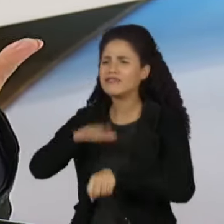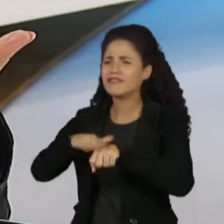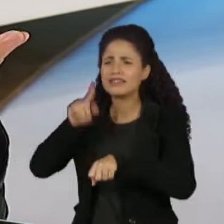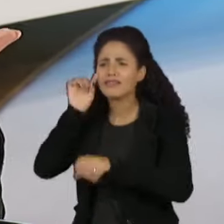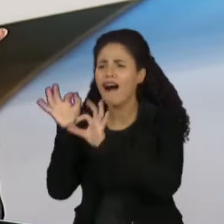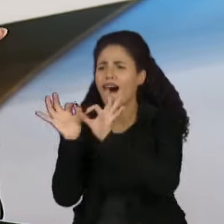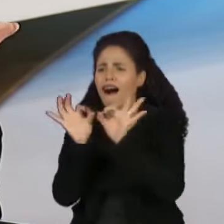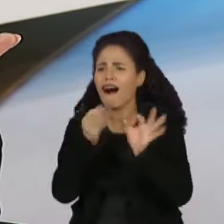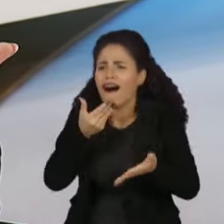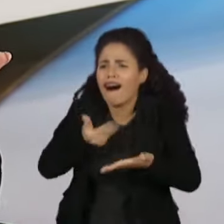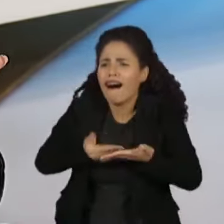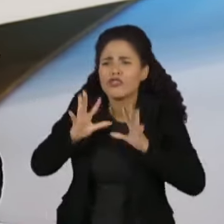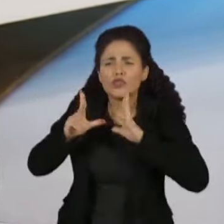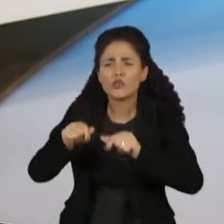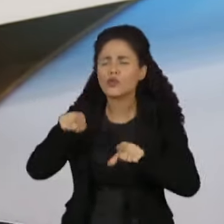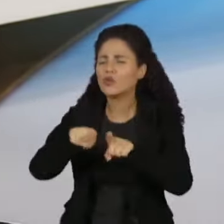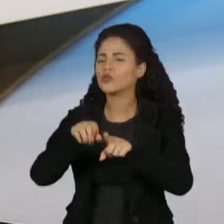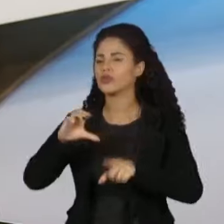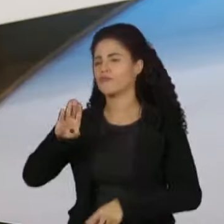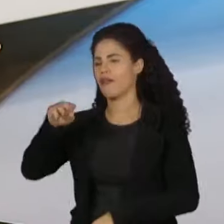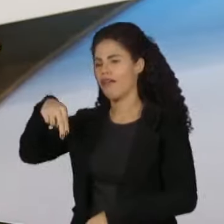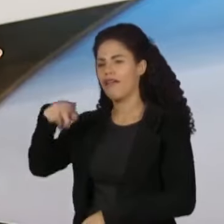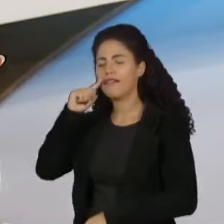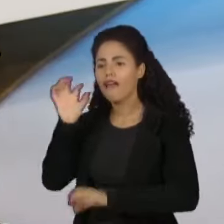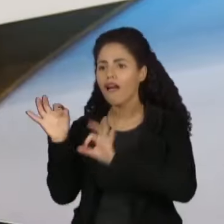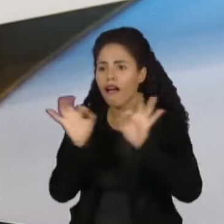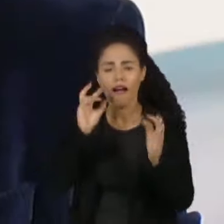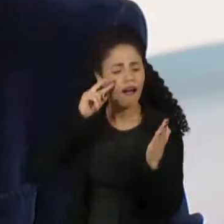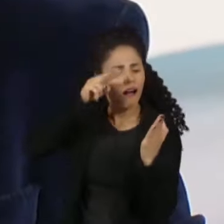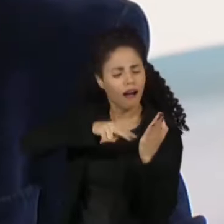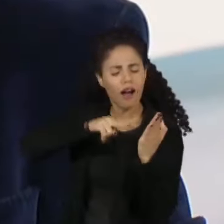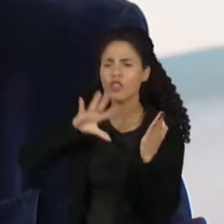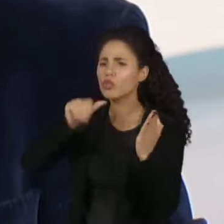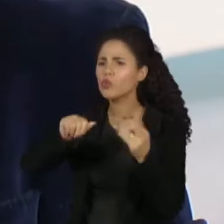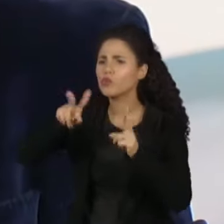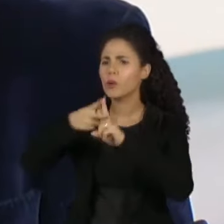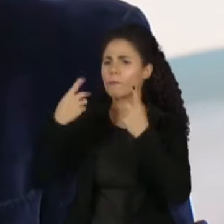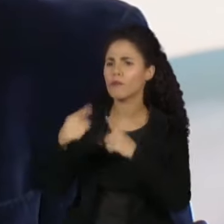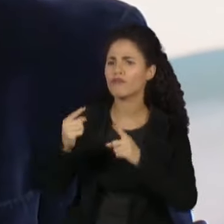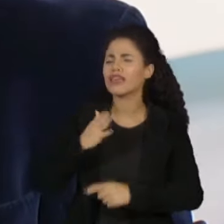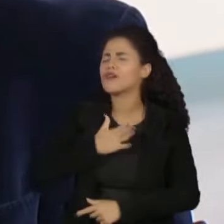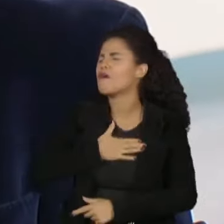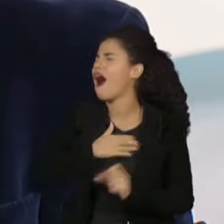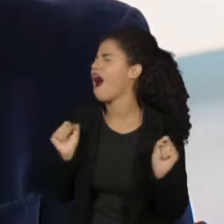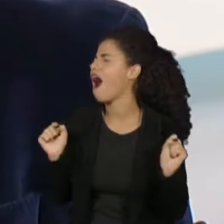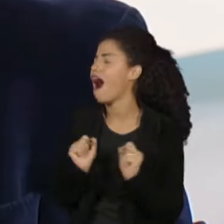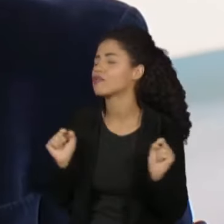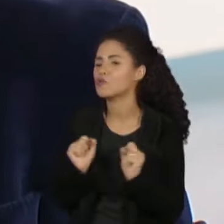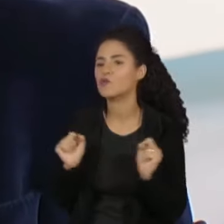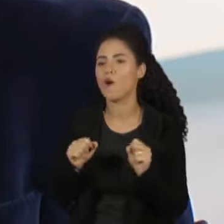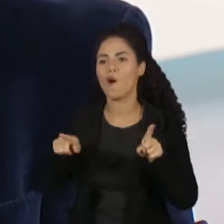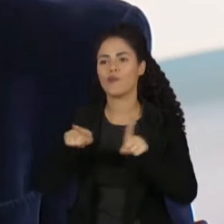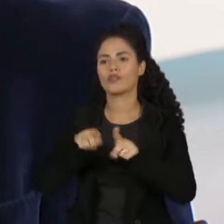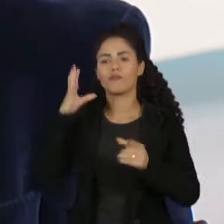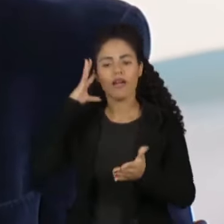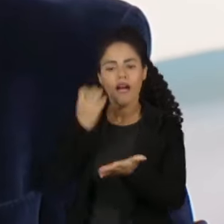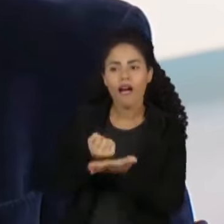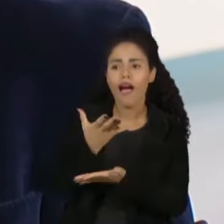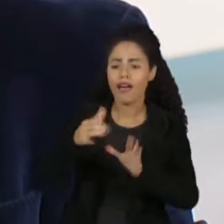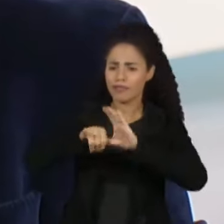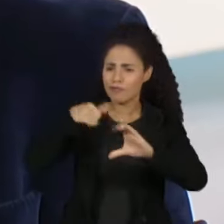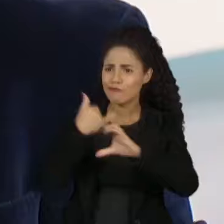faz seus comentários na CBN tudo que eu leio que você faz o provoca que eu ouço o áudio eu vejo na TV vejo no